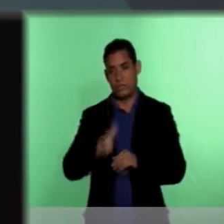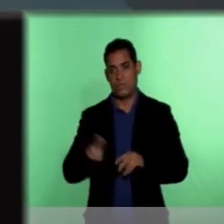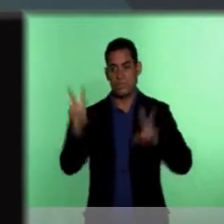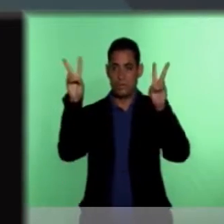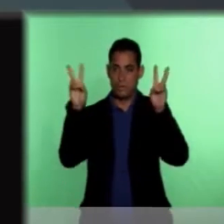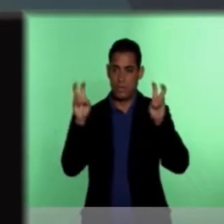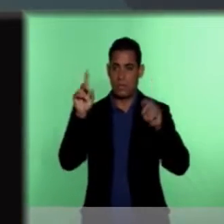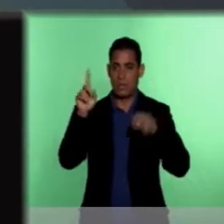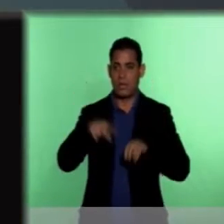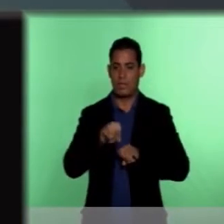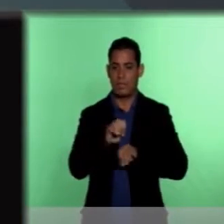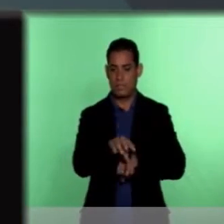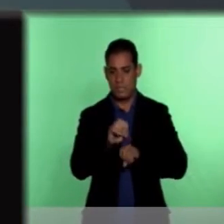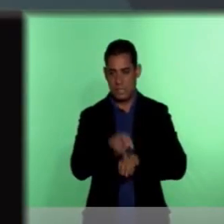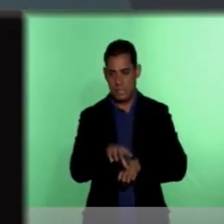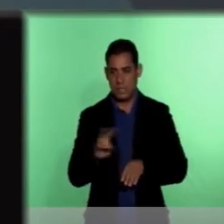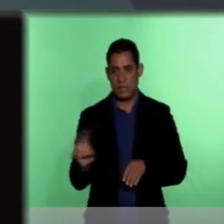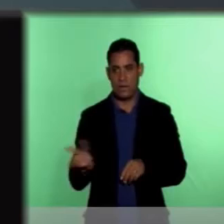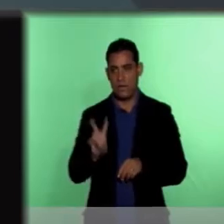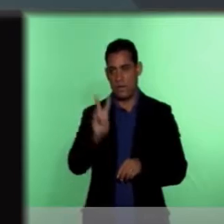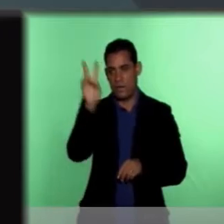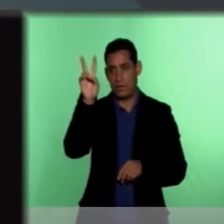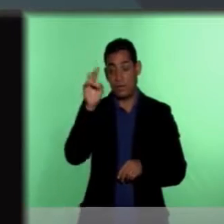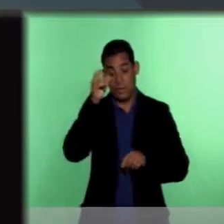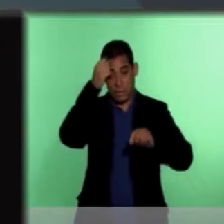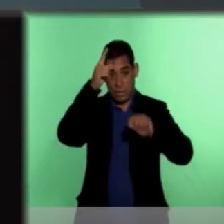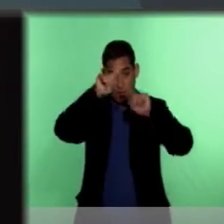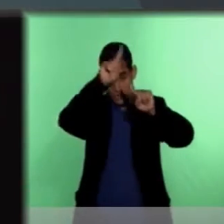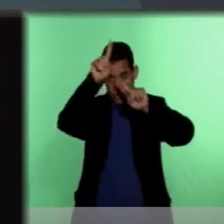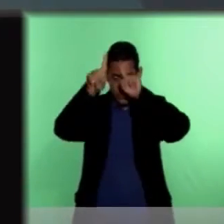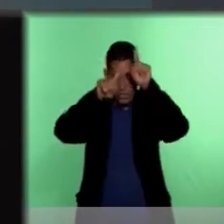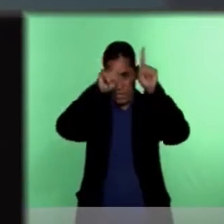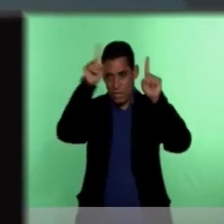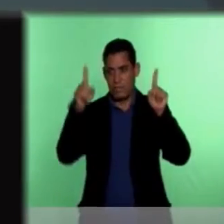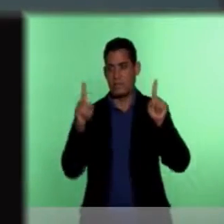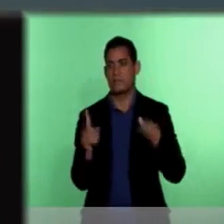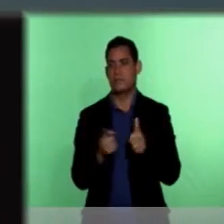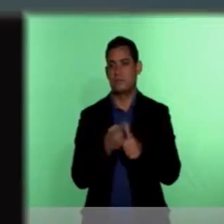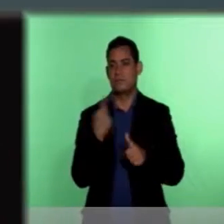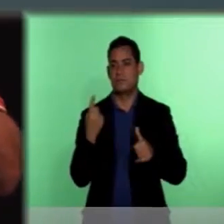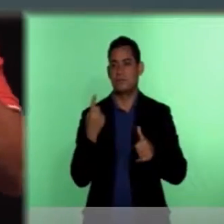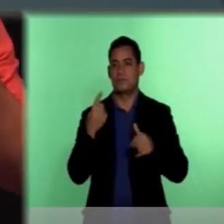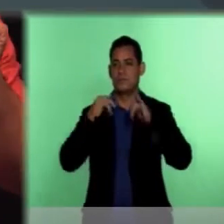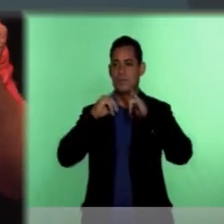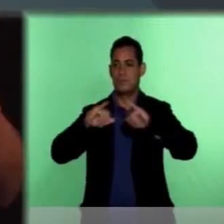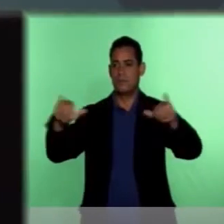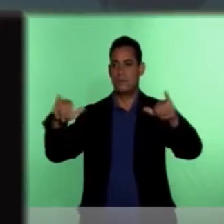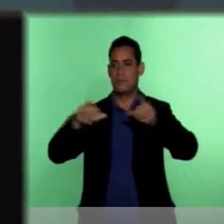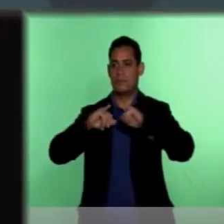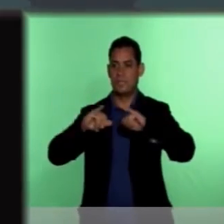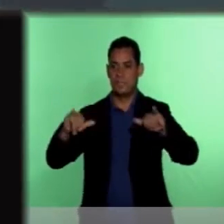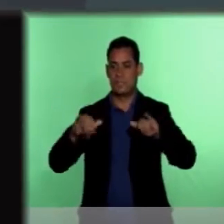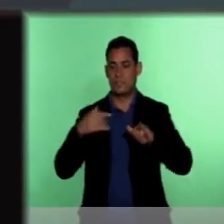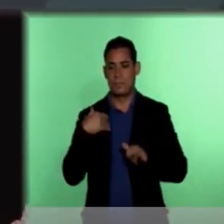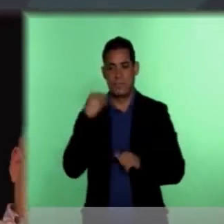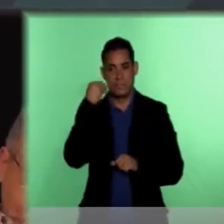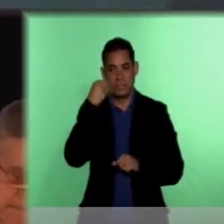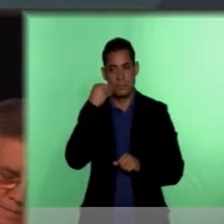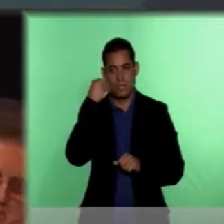o ensino para os valores e para a criatividade. Então, o que eu quero deixar como mensagem da minha experiência na Coreia do Sul, e para